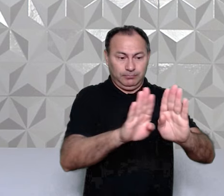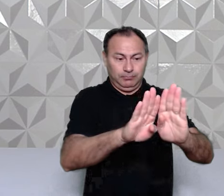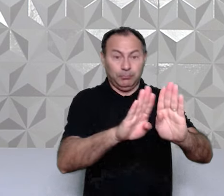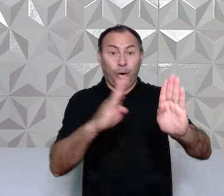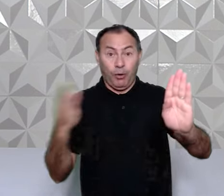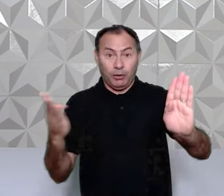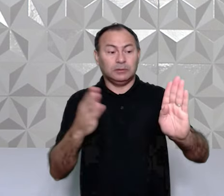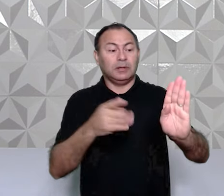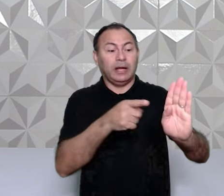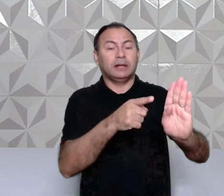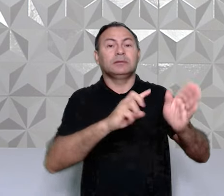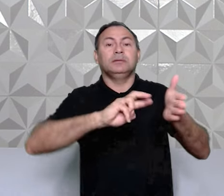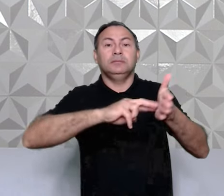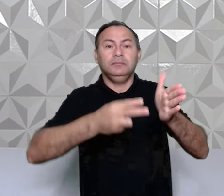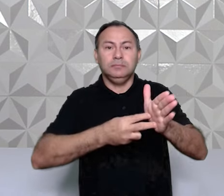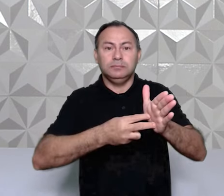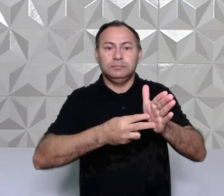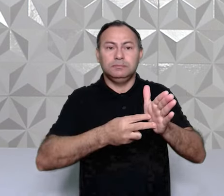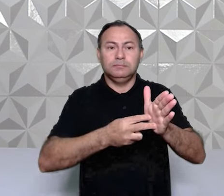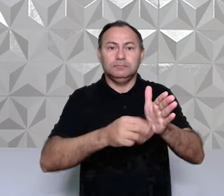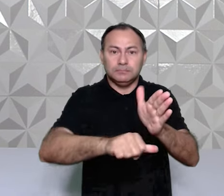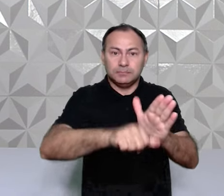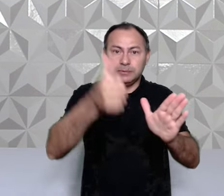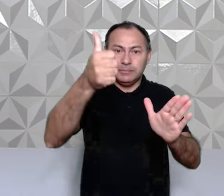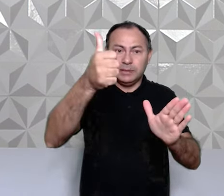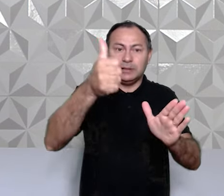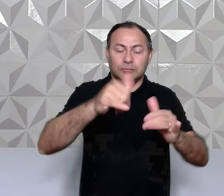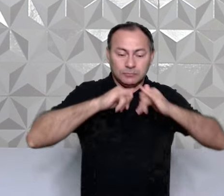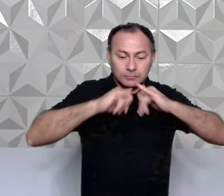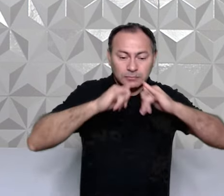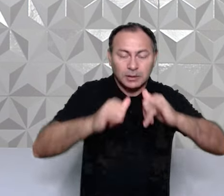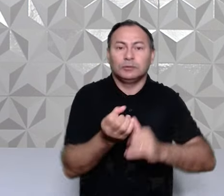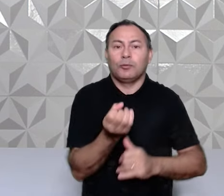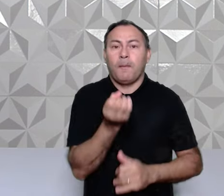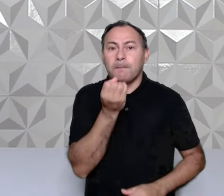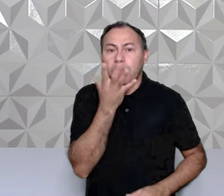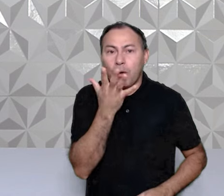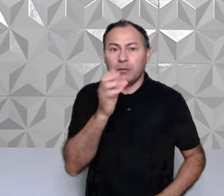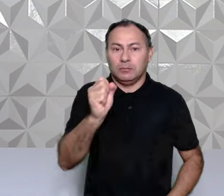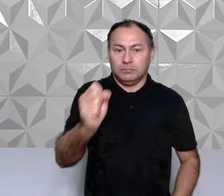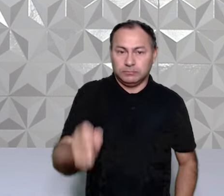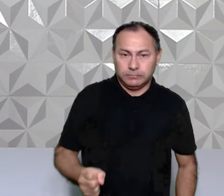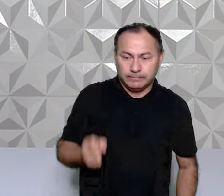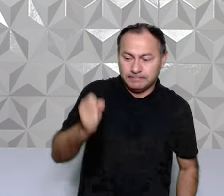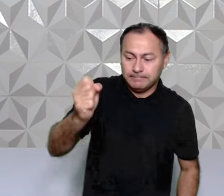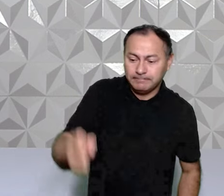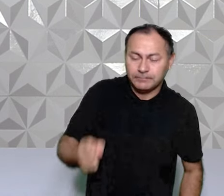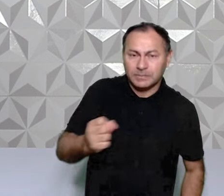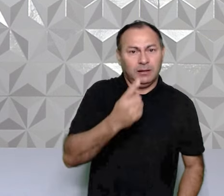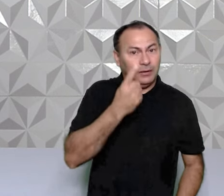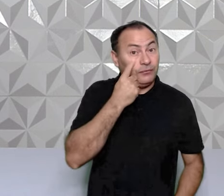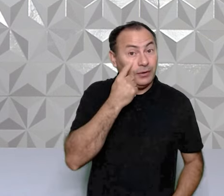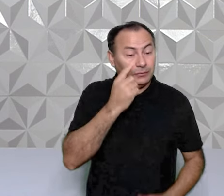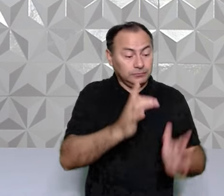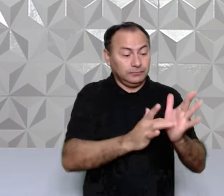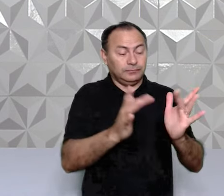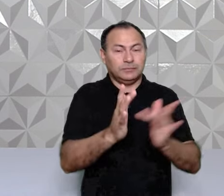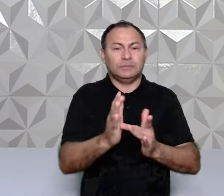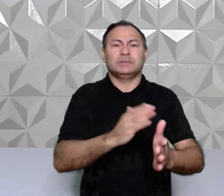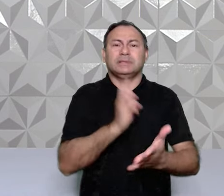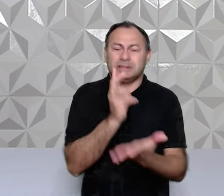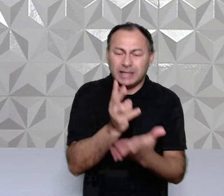porta, ela se trata do primeiro anúncio do bom pastor. Vejam que